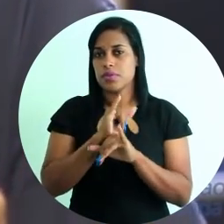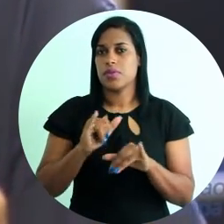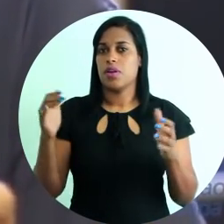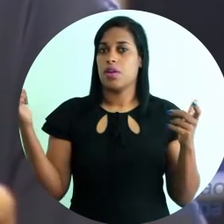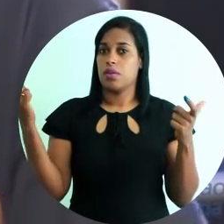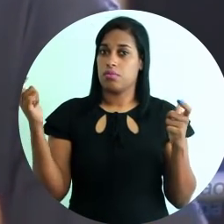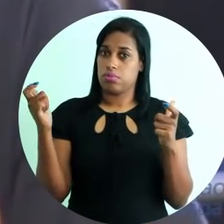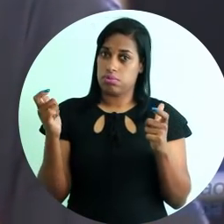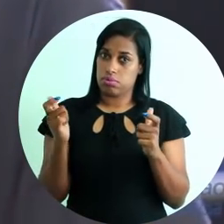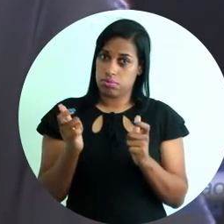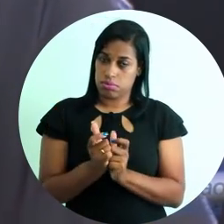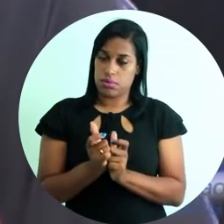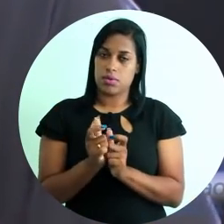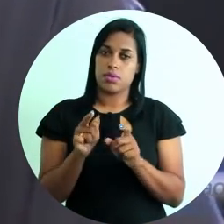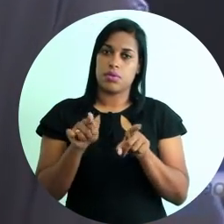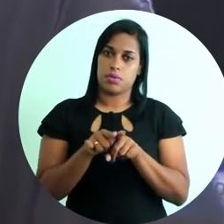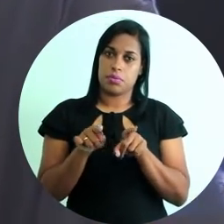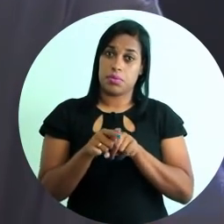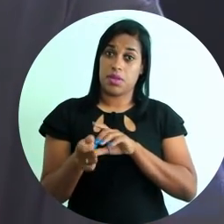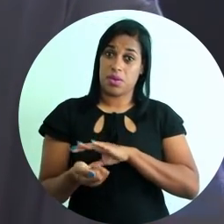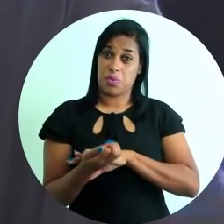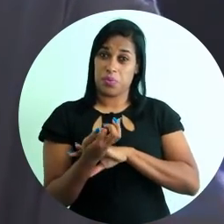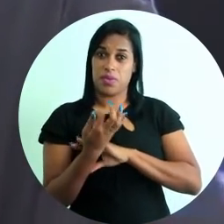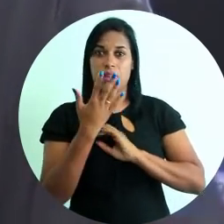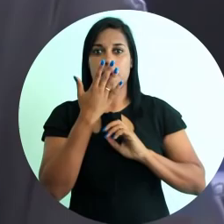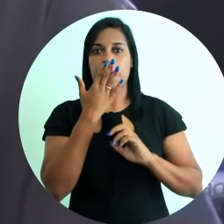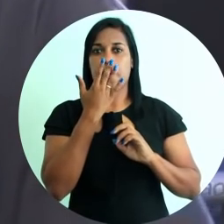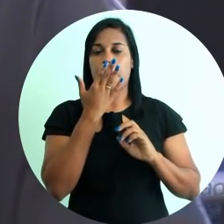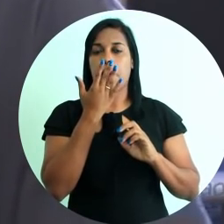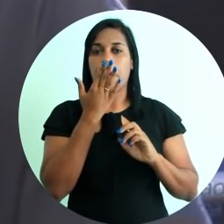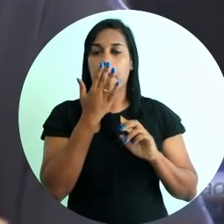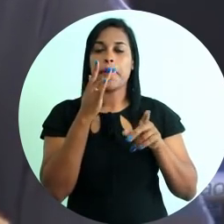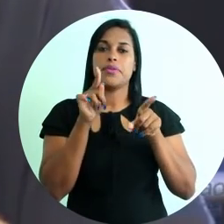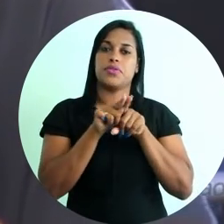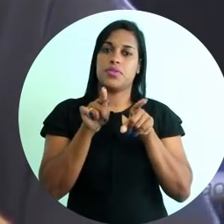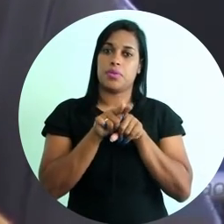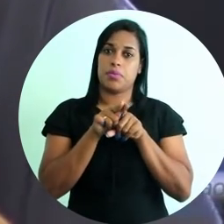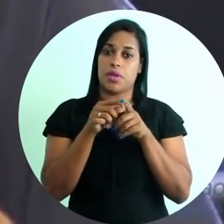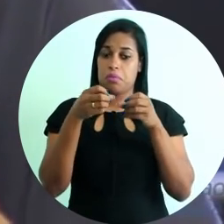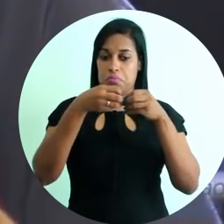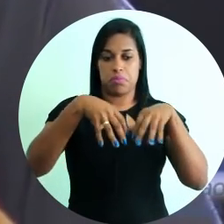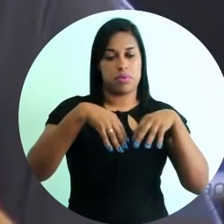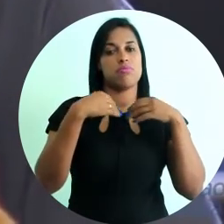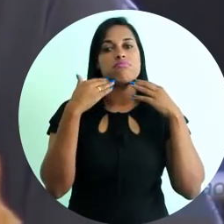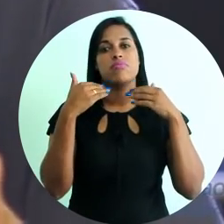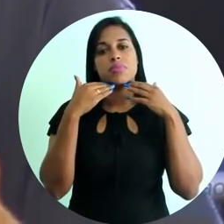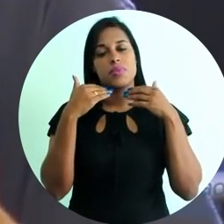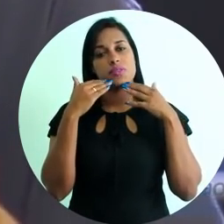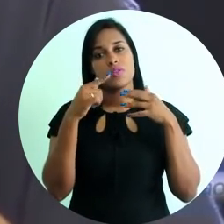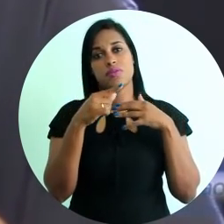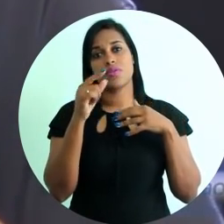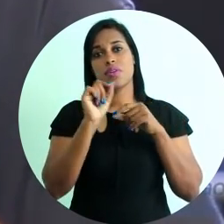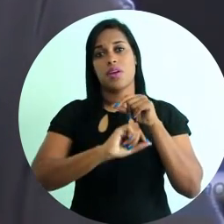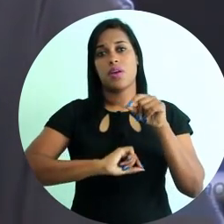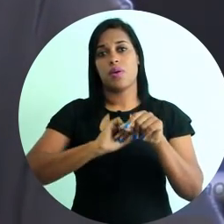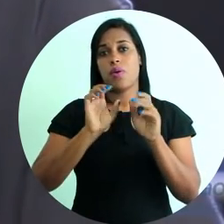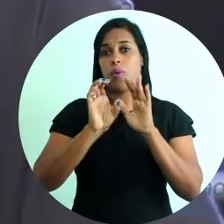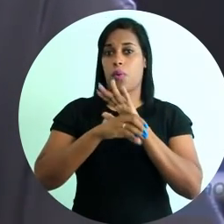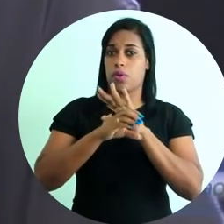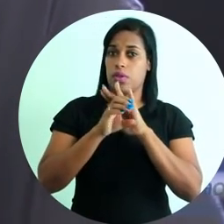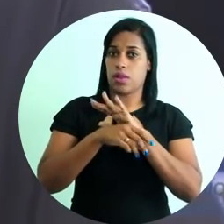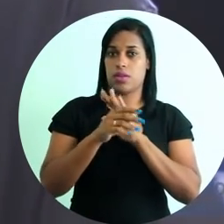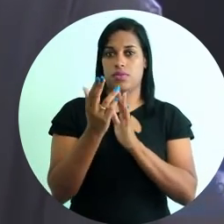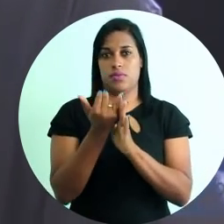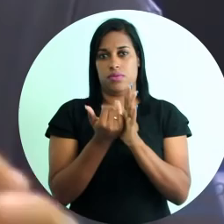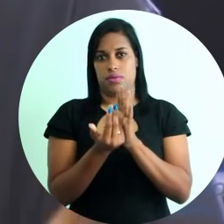pouco a quantidade de cores de uma imagem sem prejudicar necessariamente a parte do contexto